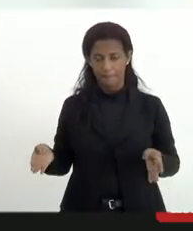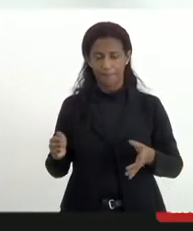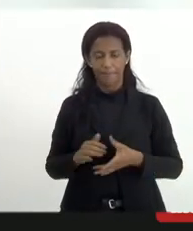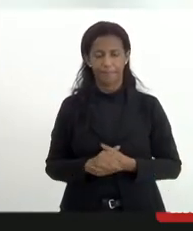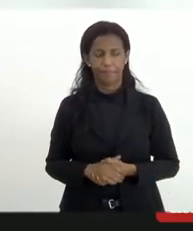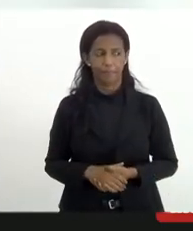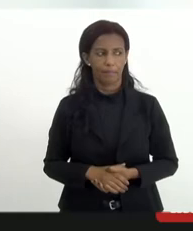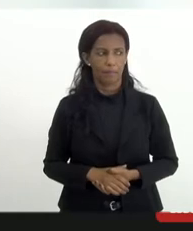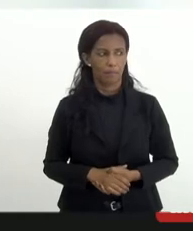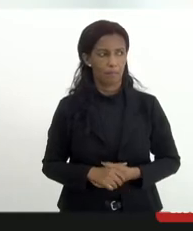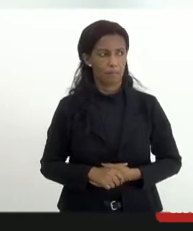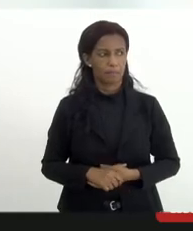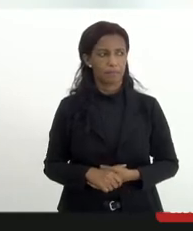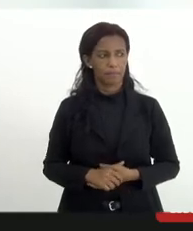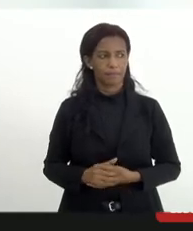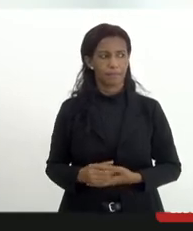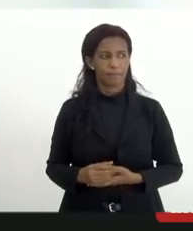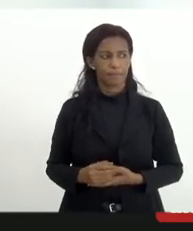O doutor